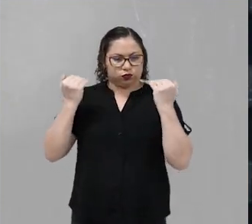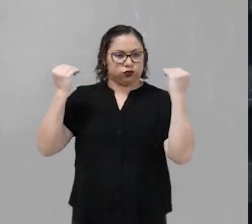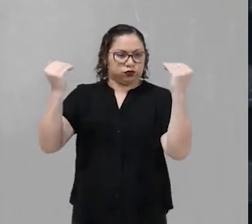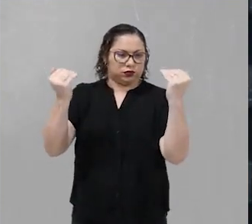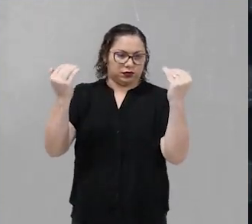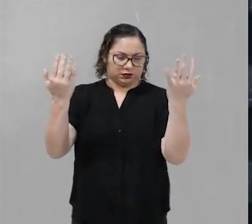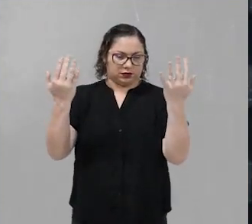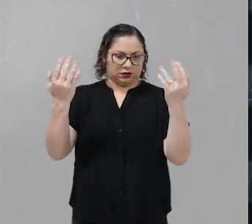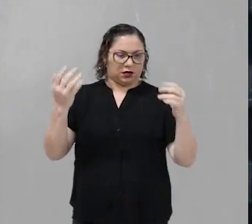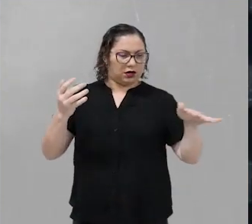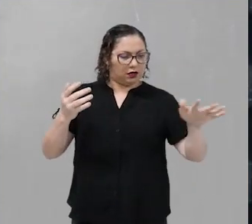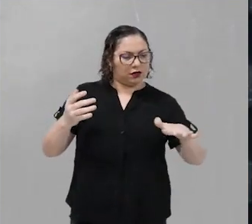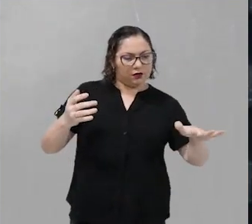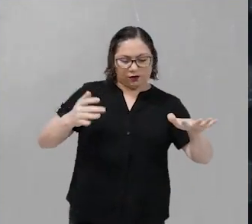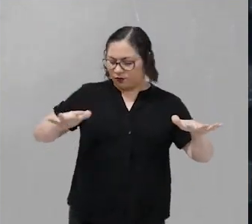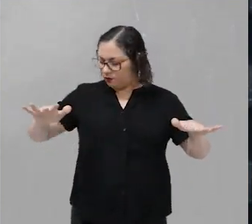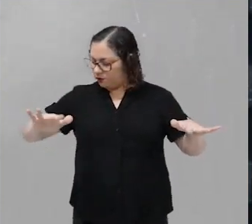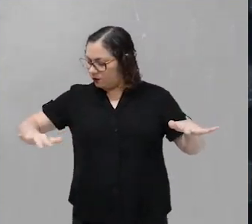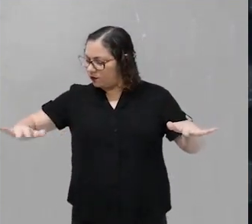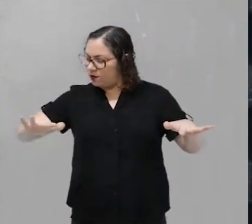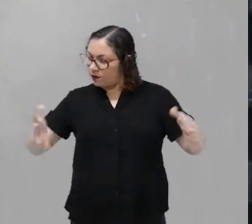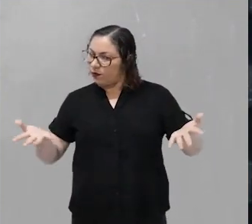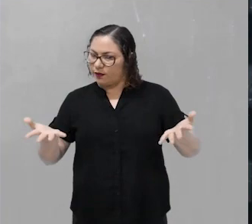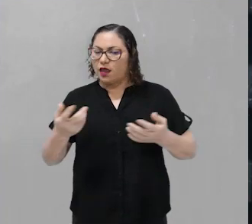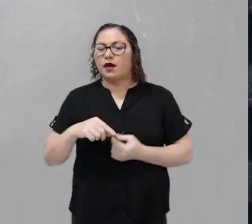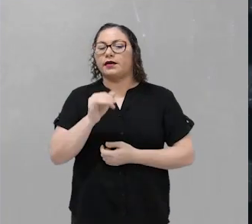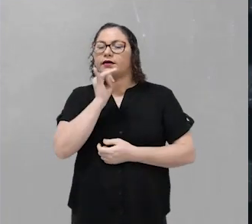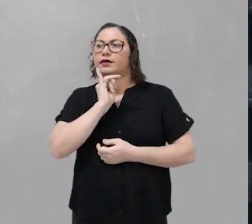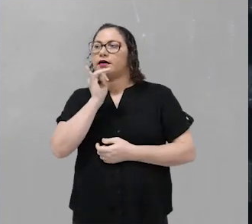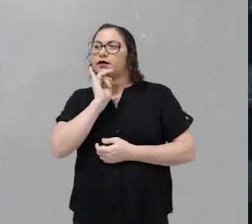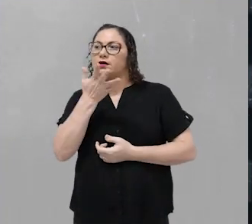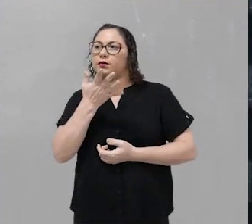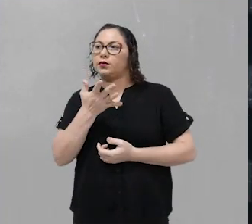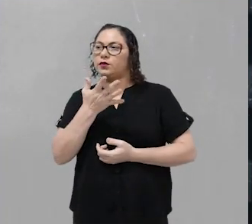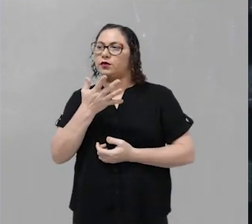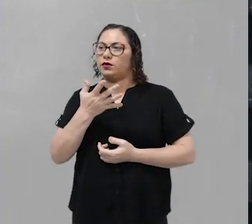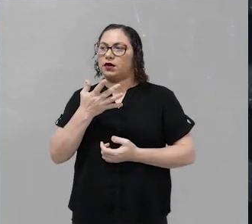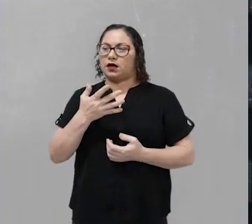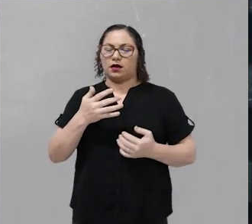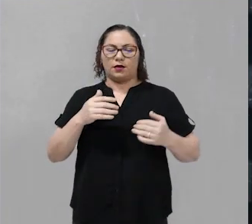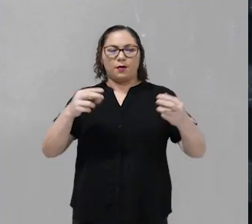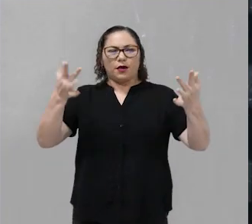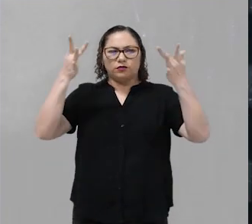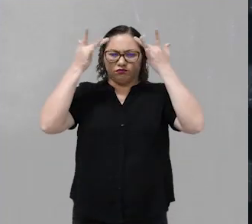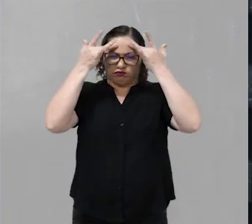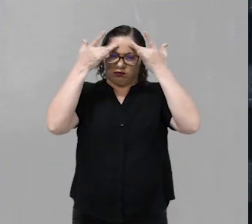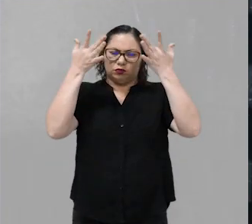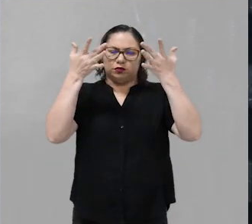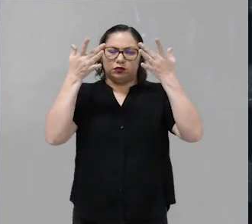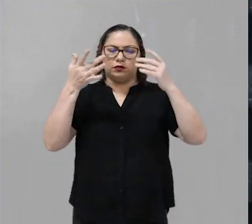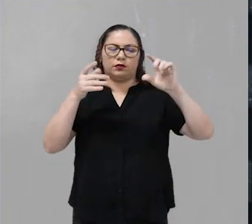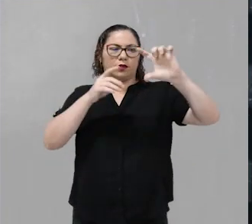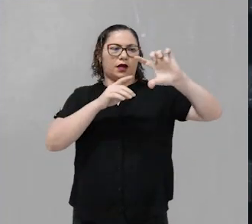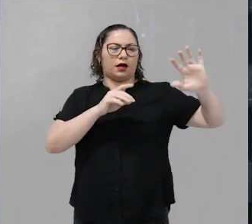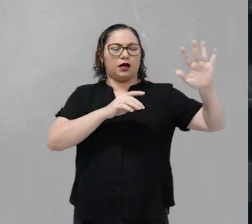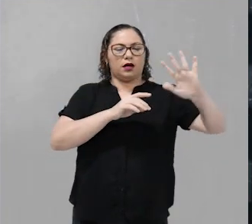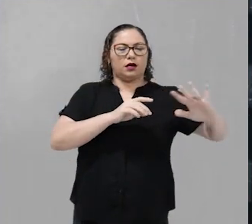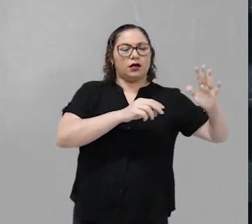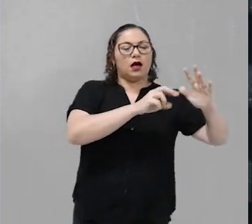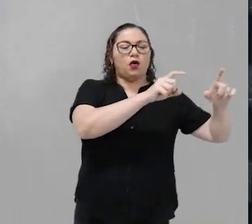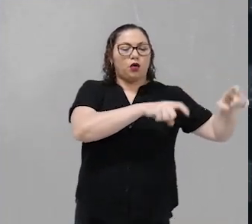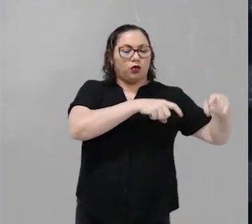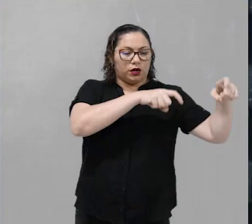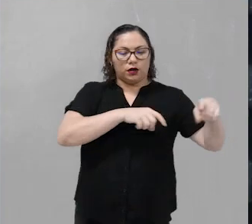prevalecem nessas duas áreas. E aí tem bem aqui, isso aqui, para você poder fixar na sua mente, né? Espaço rural e espaço